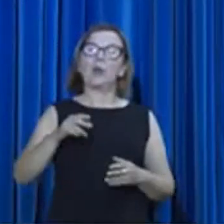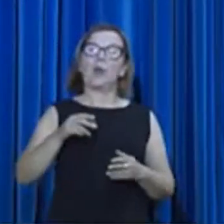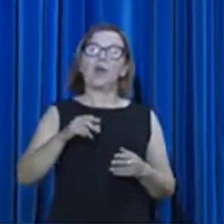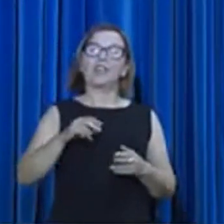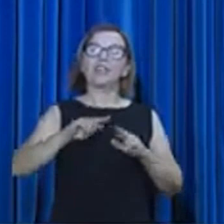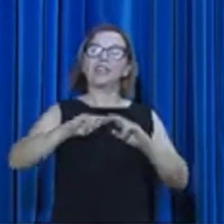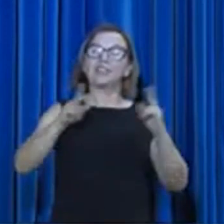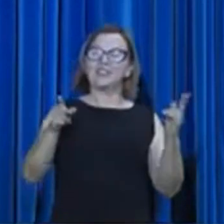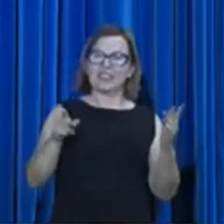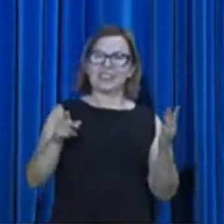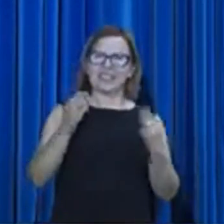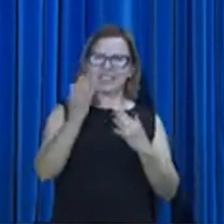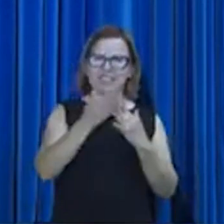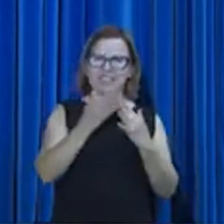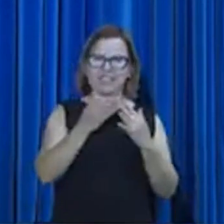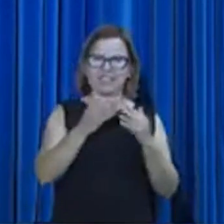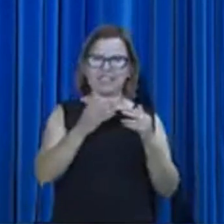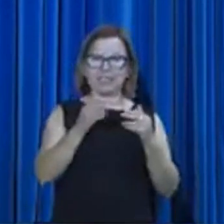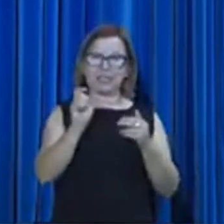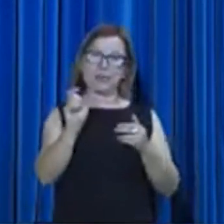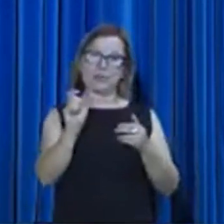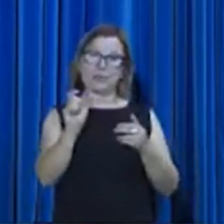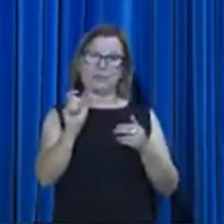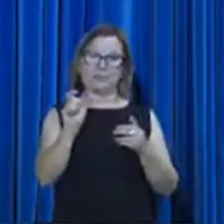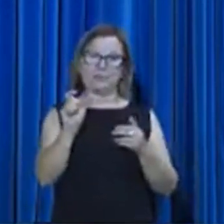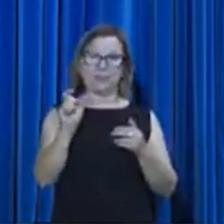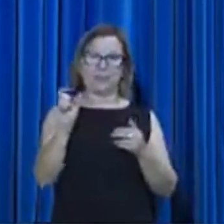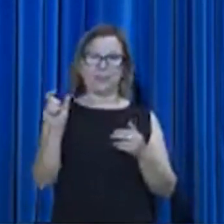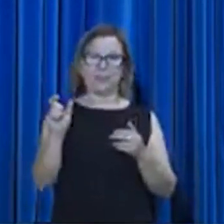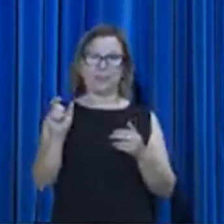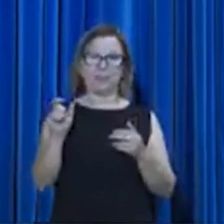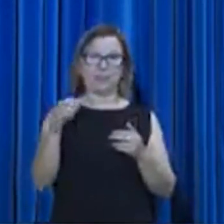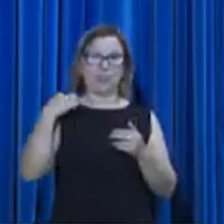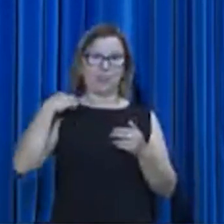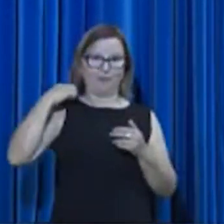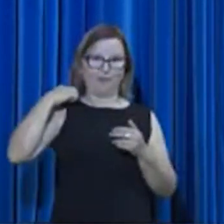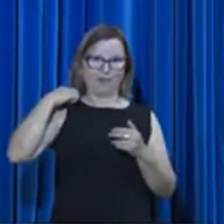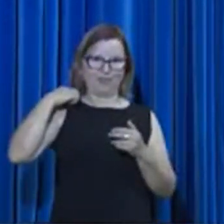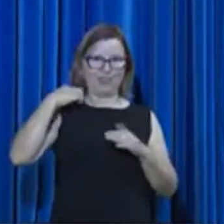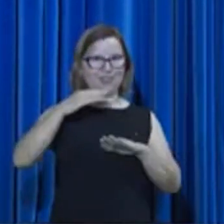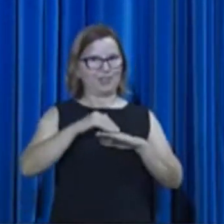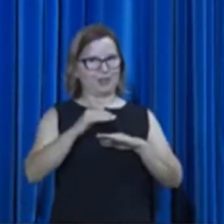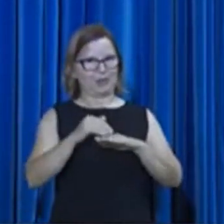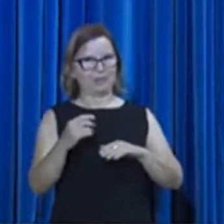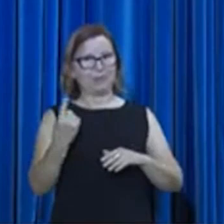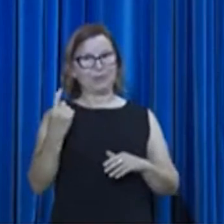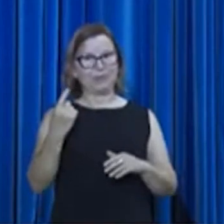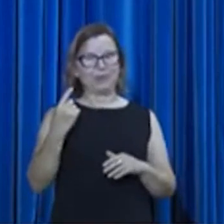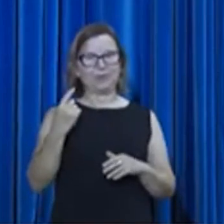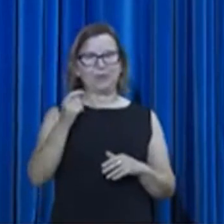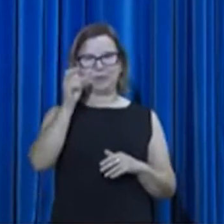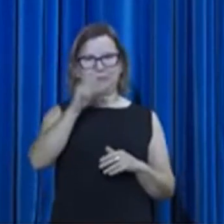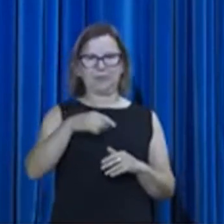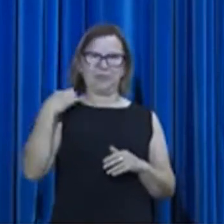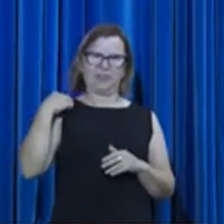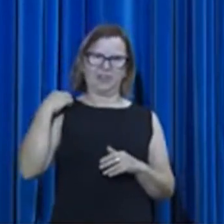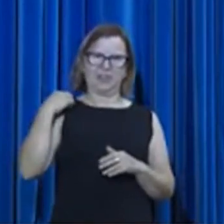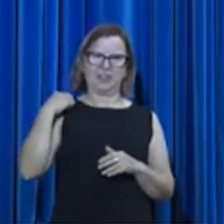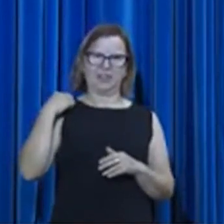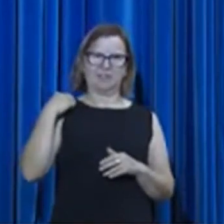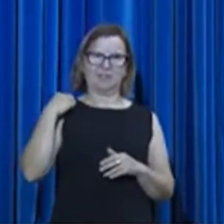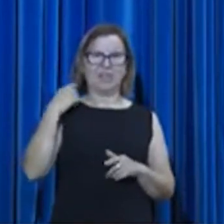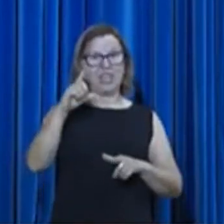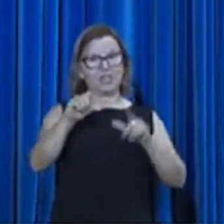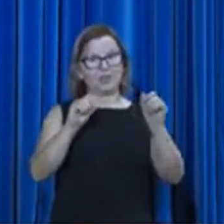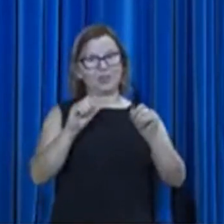dois termos? Voluntário e comissionado. Um voluntário, ele decide se quer ou não servir